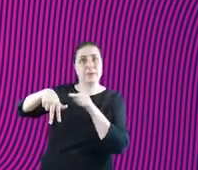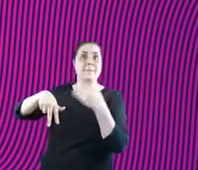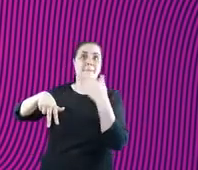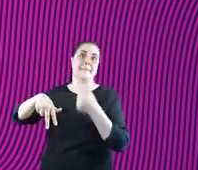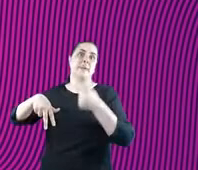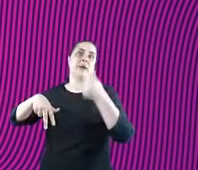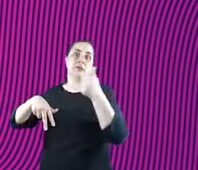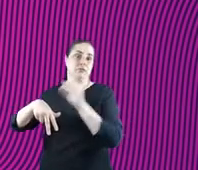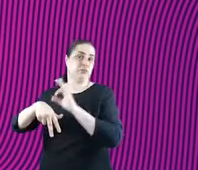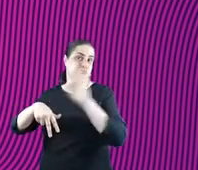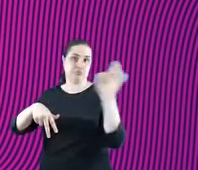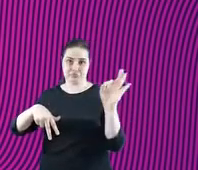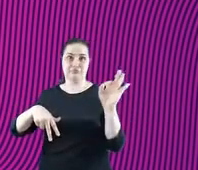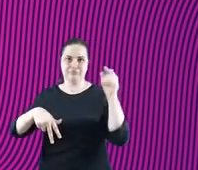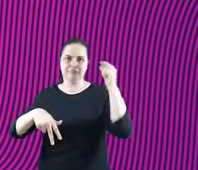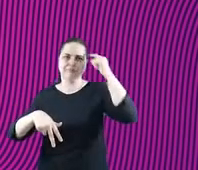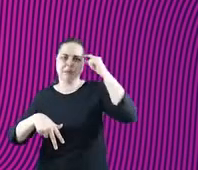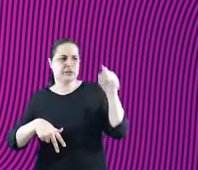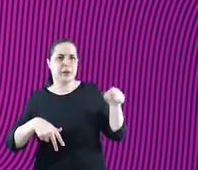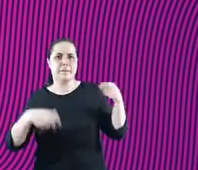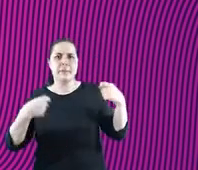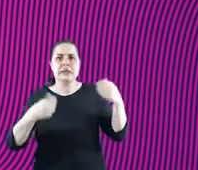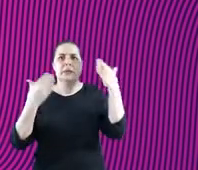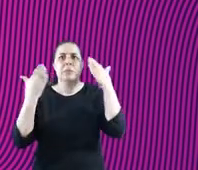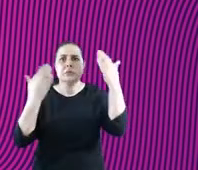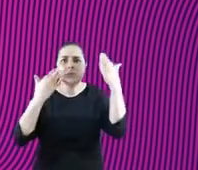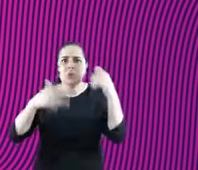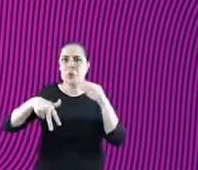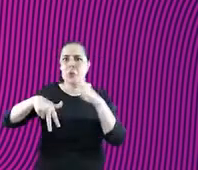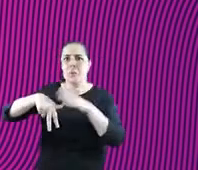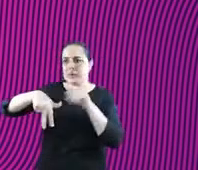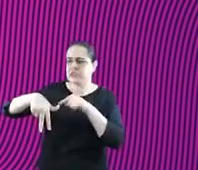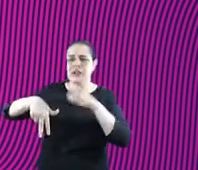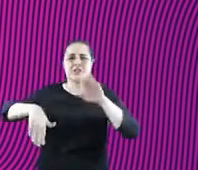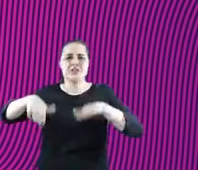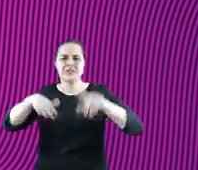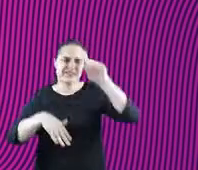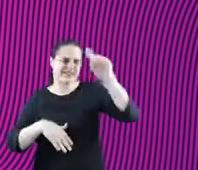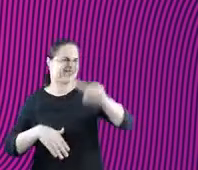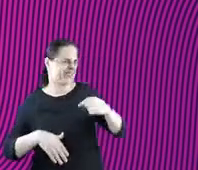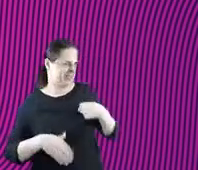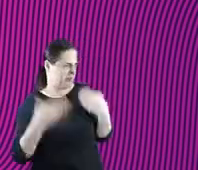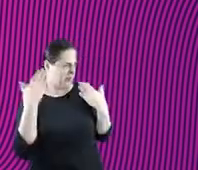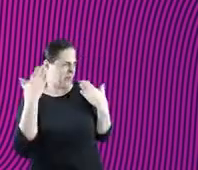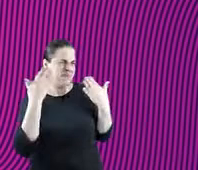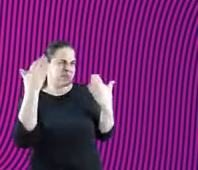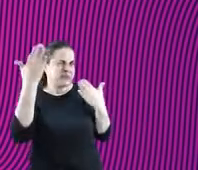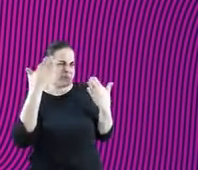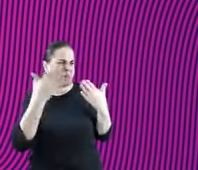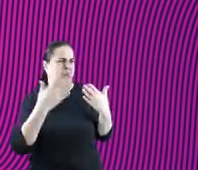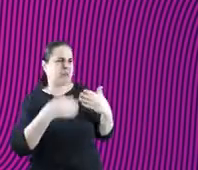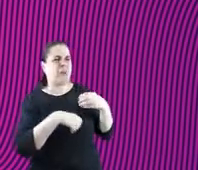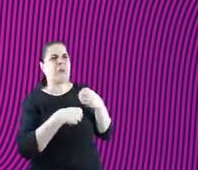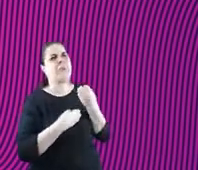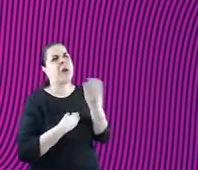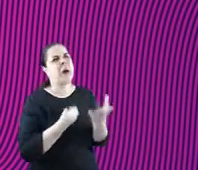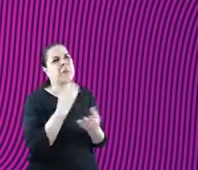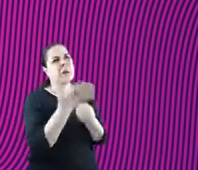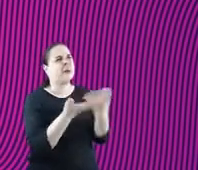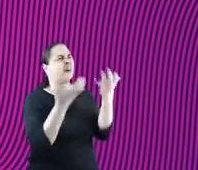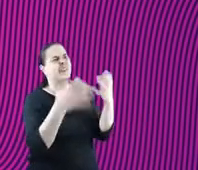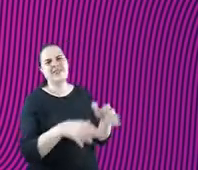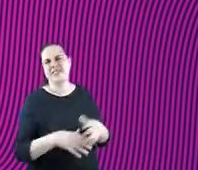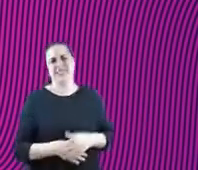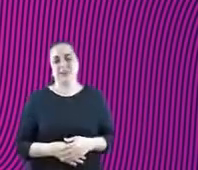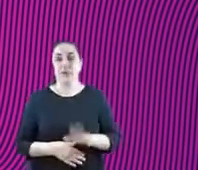para psicólogo, o paciente não entende isso. Não, eu não quero psicólogo, eu vou ficar falando da minha vida. Eu falei, não, vai falar do estado atual